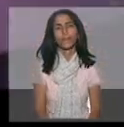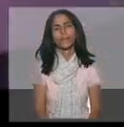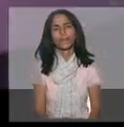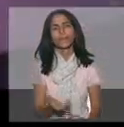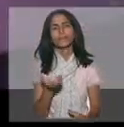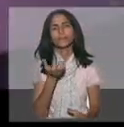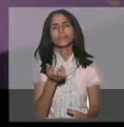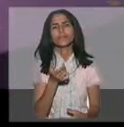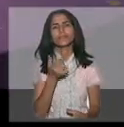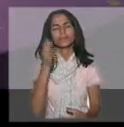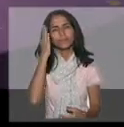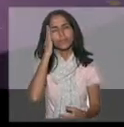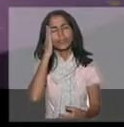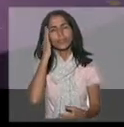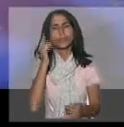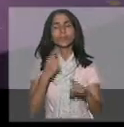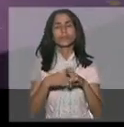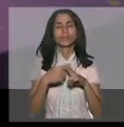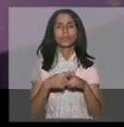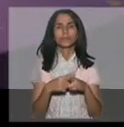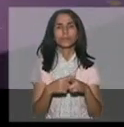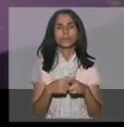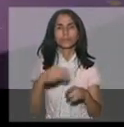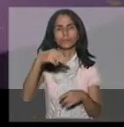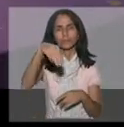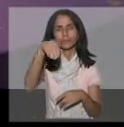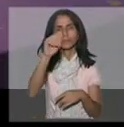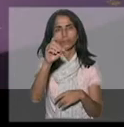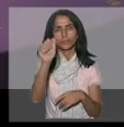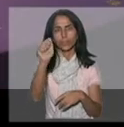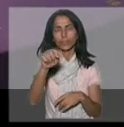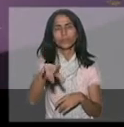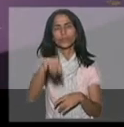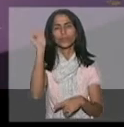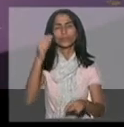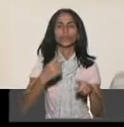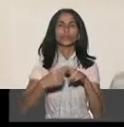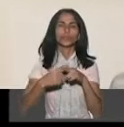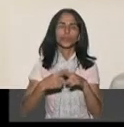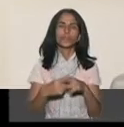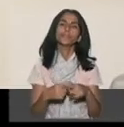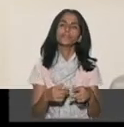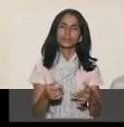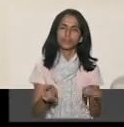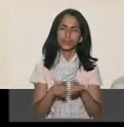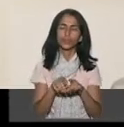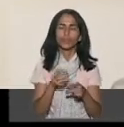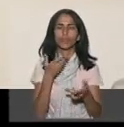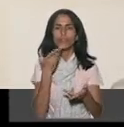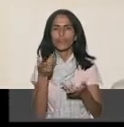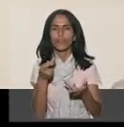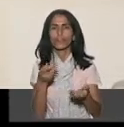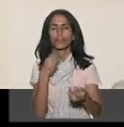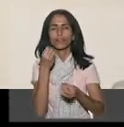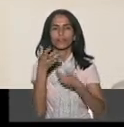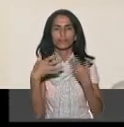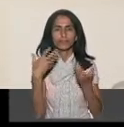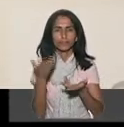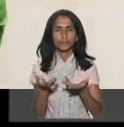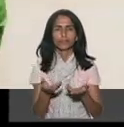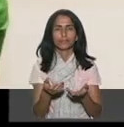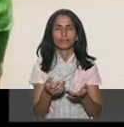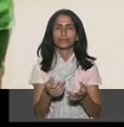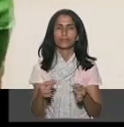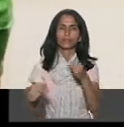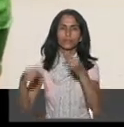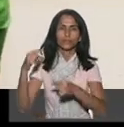Eu queria saber um pouquinho de cada um, por que da moda como escolha, e eu queria que vocês falassem um pouquinho sobre o